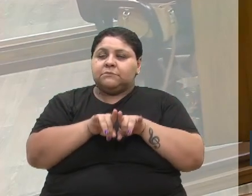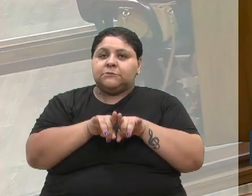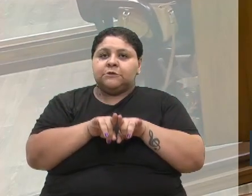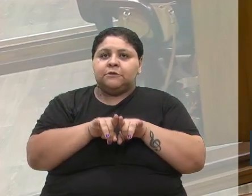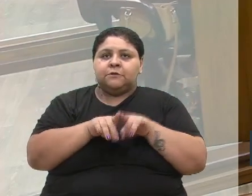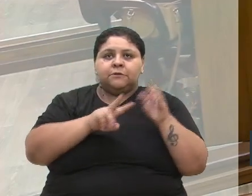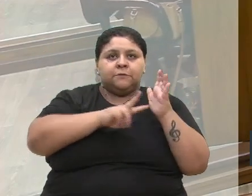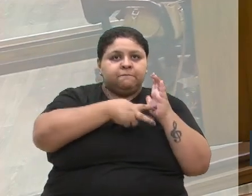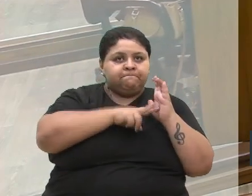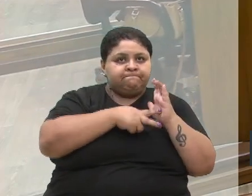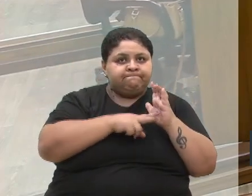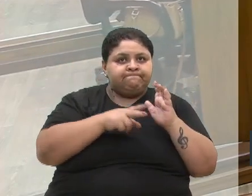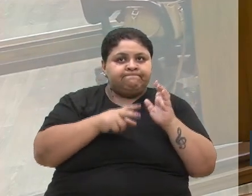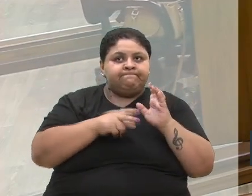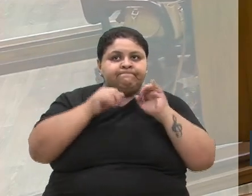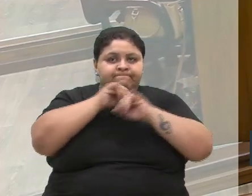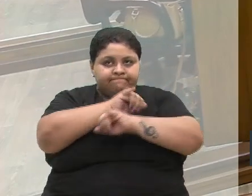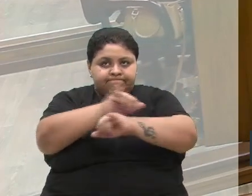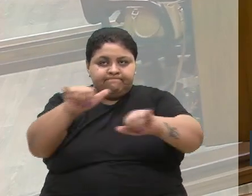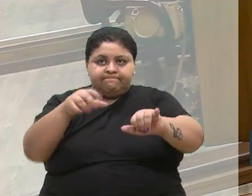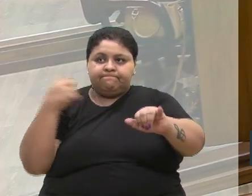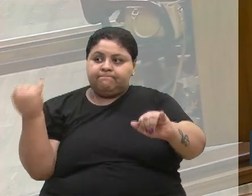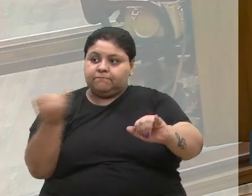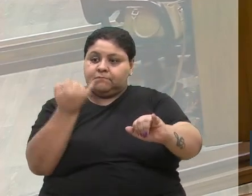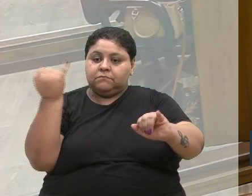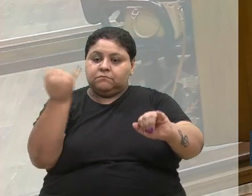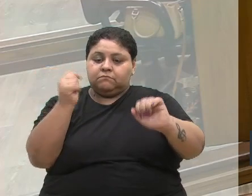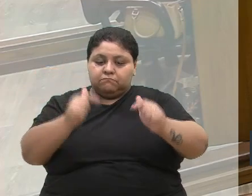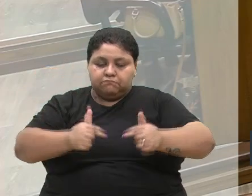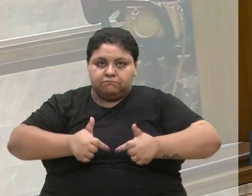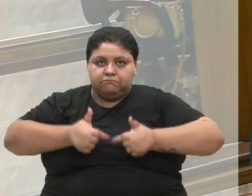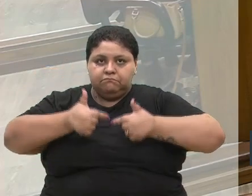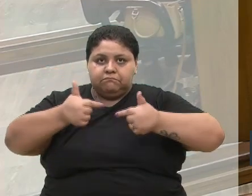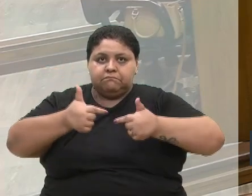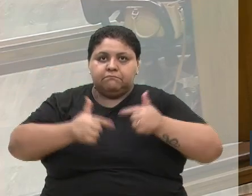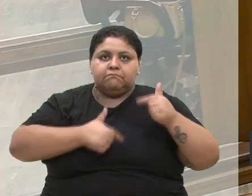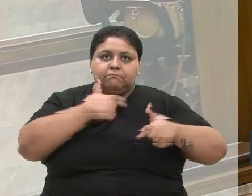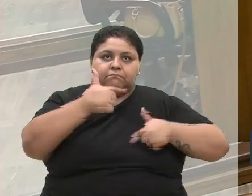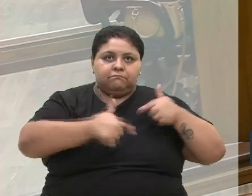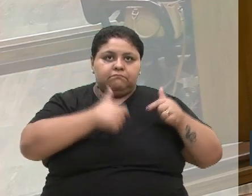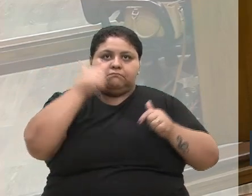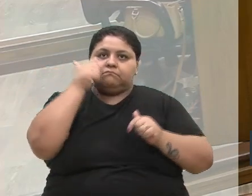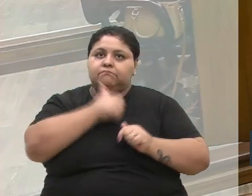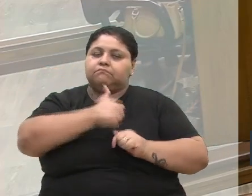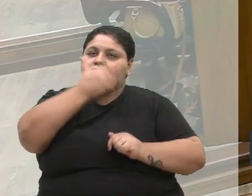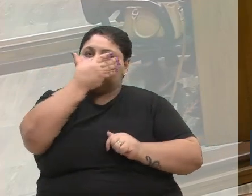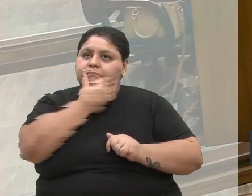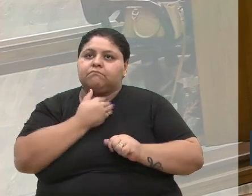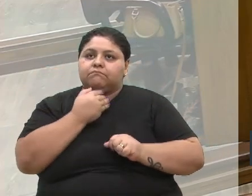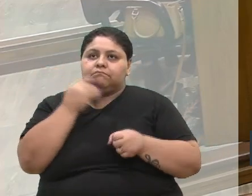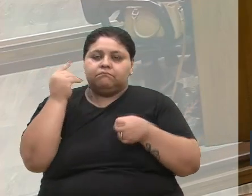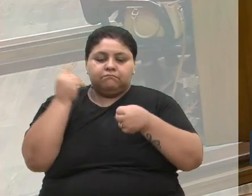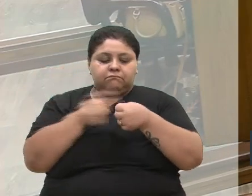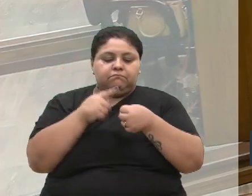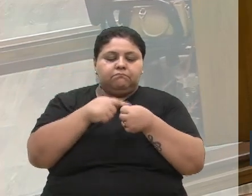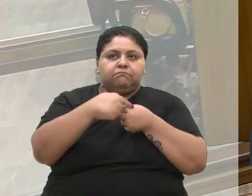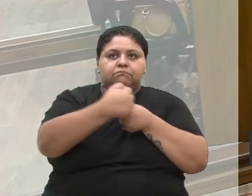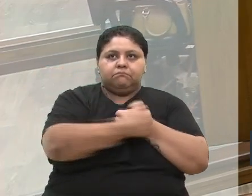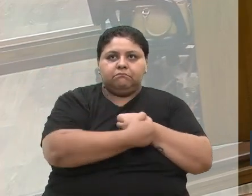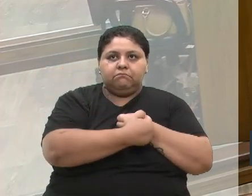estar promovendo essa importante ação para os trabalhadores e trabalhadoras da nossa cidade.